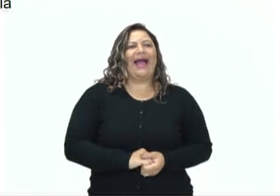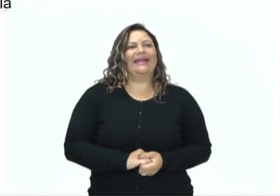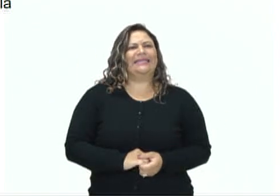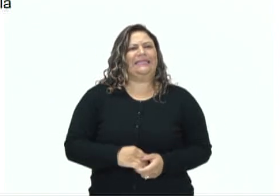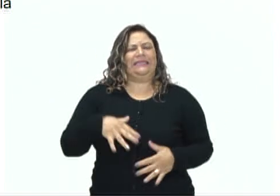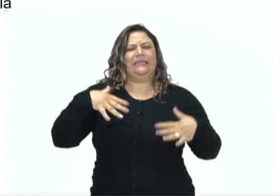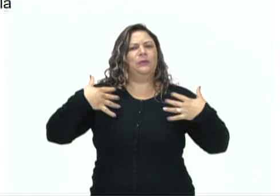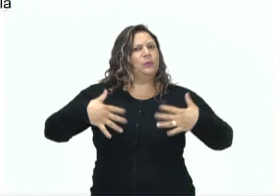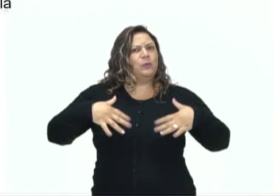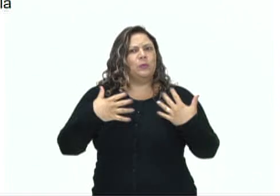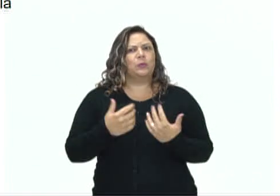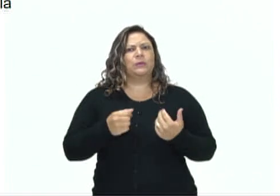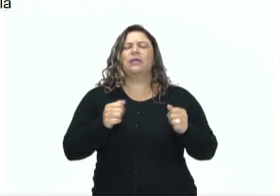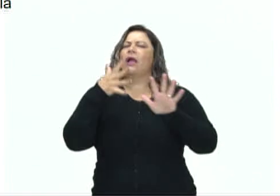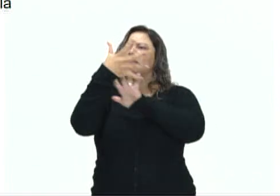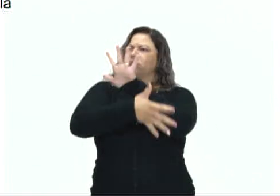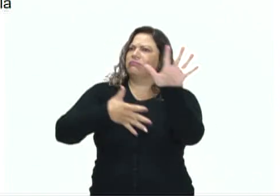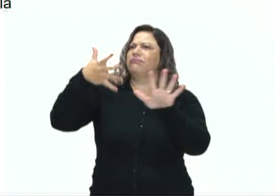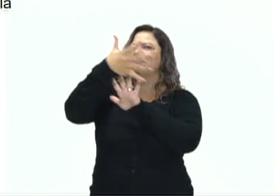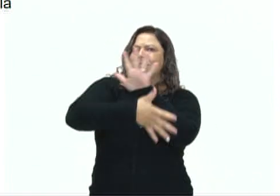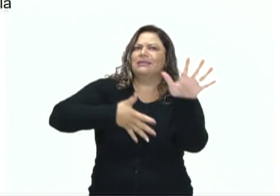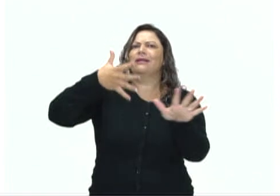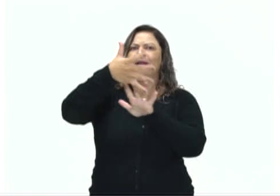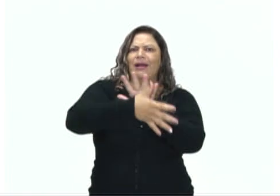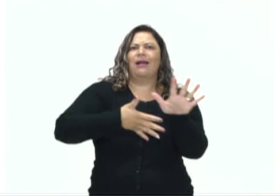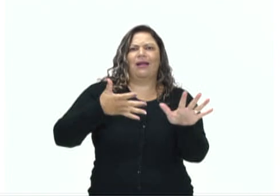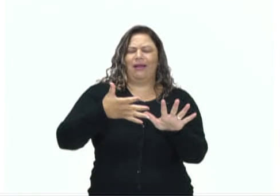celebração na língua brasileira de sinais, Libras.